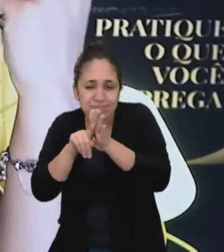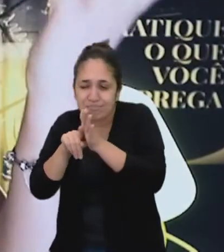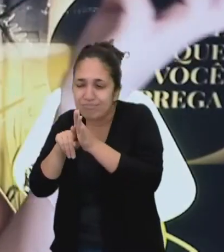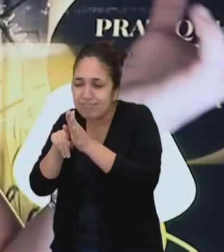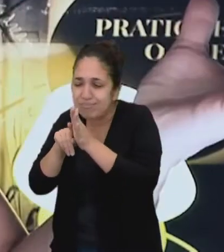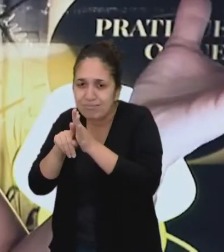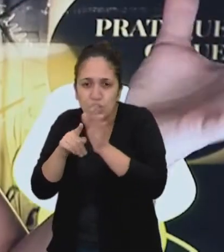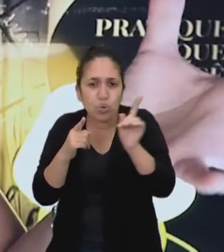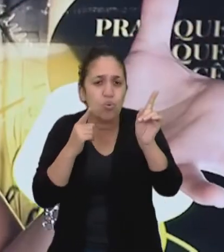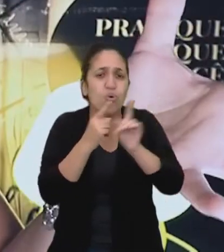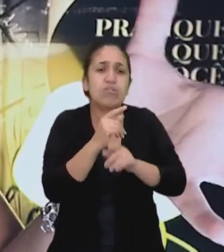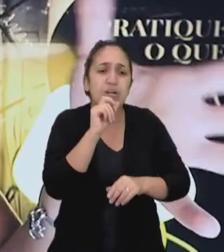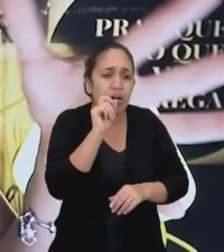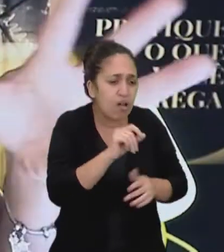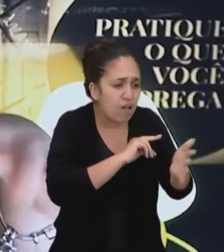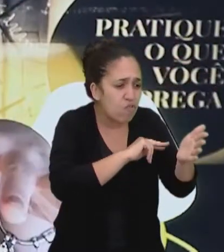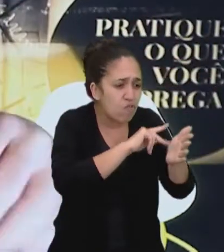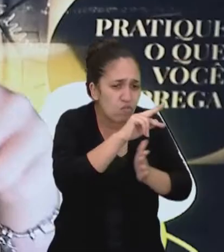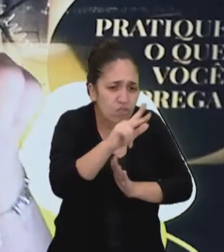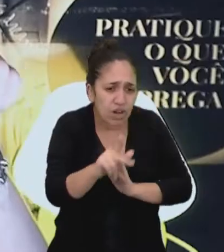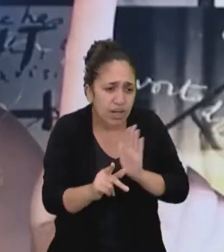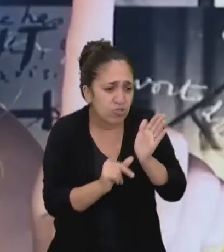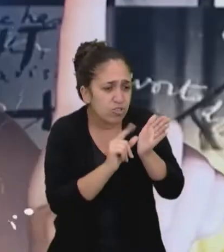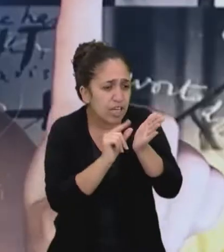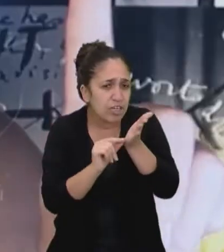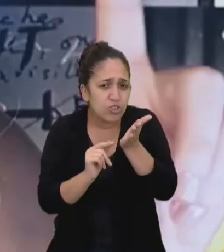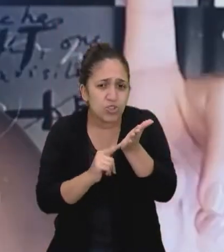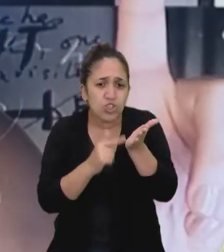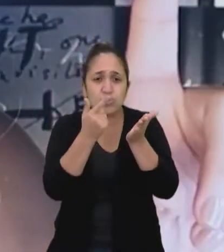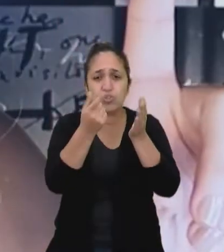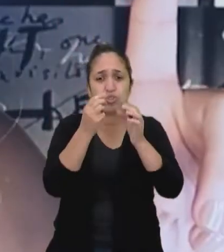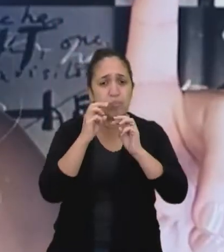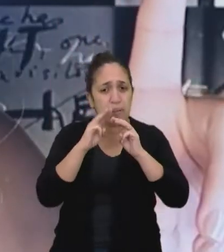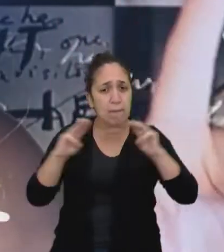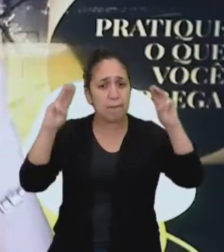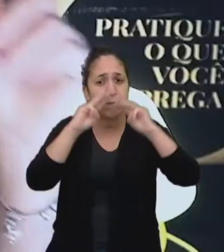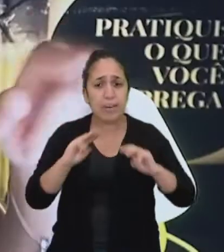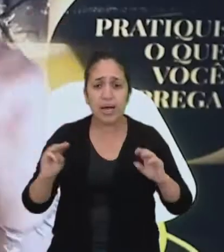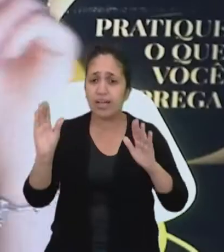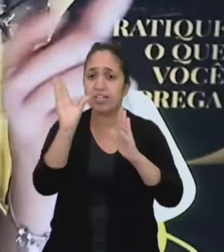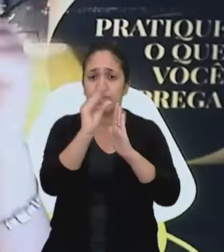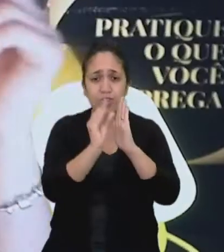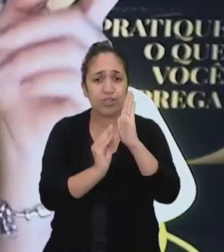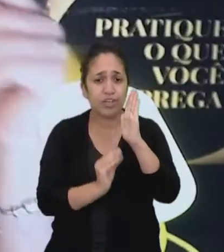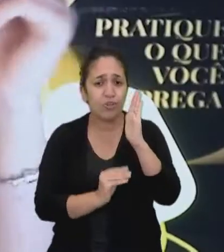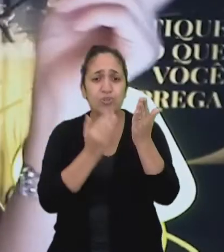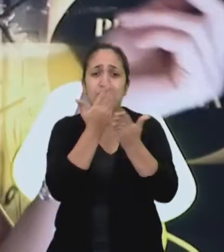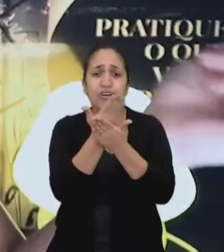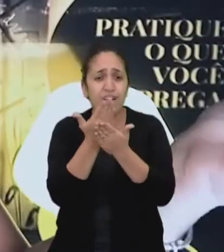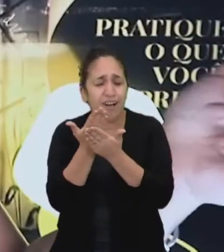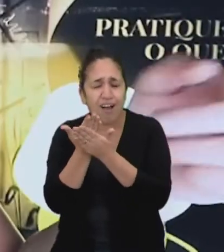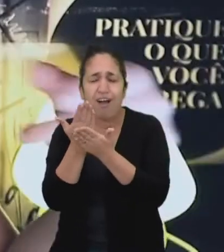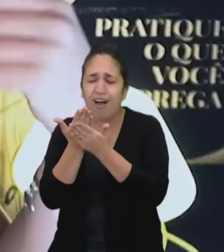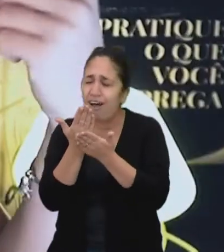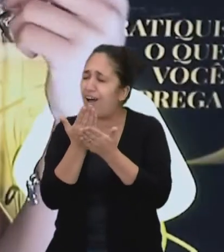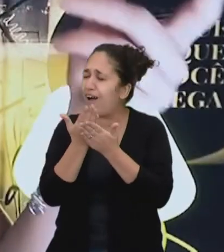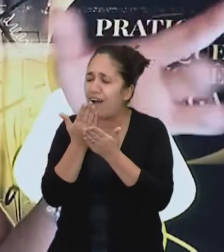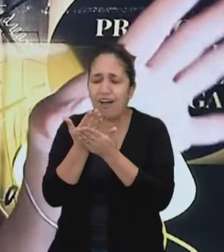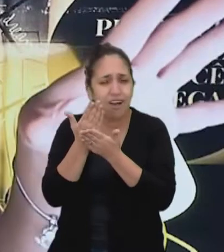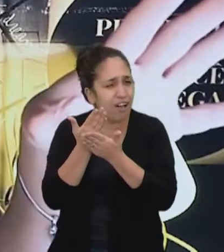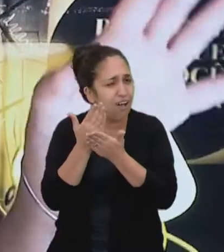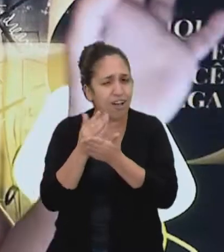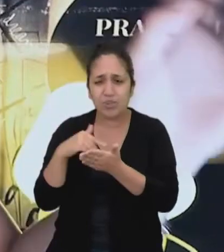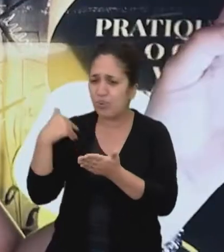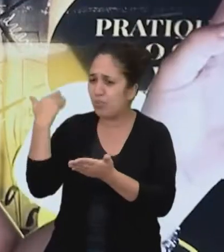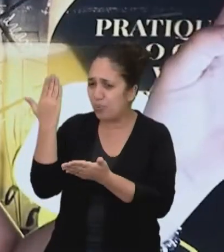muitos artigos sobre a profissão de social media e sobre marketing de conteúdo. E estudei a noite inteira, estudei o